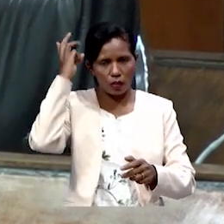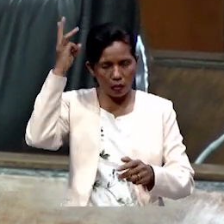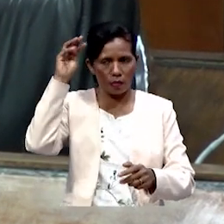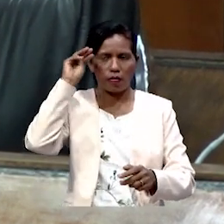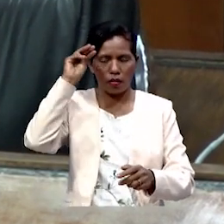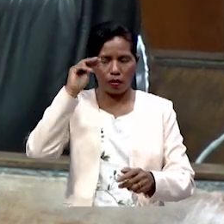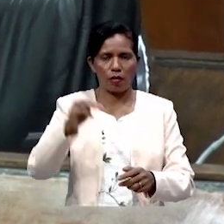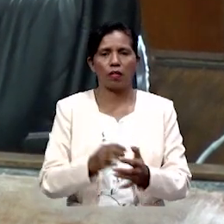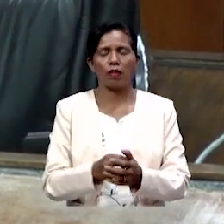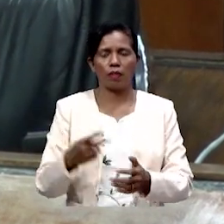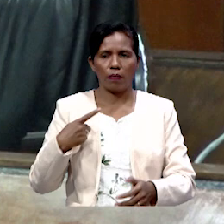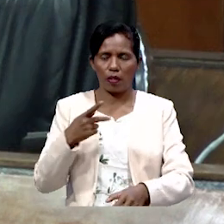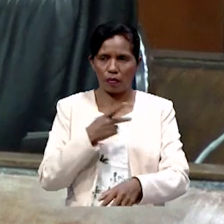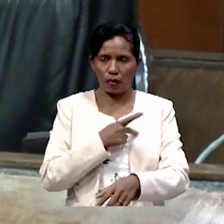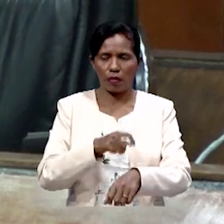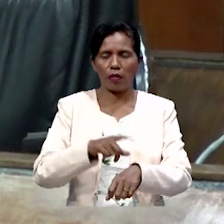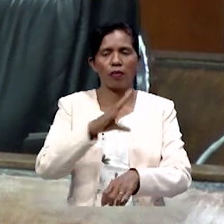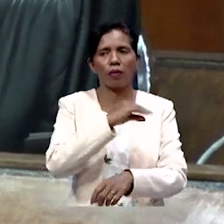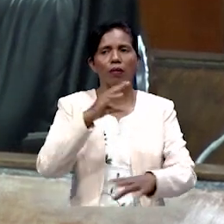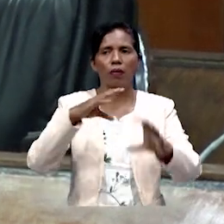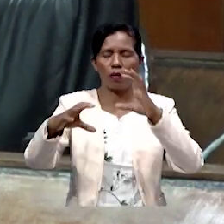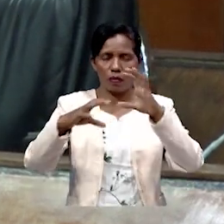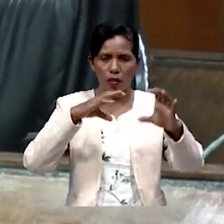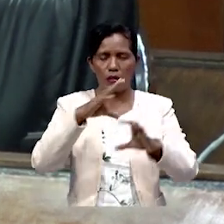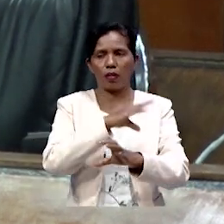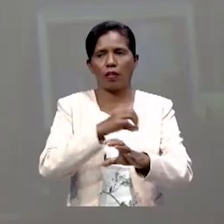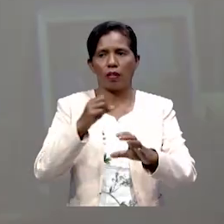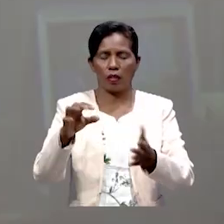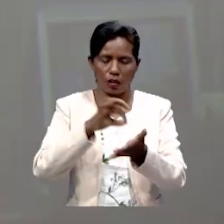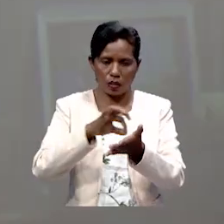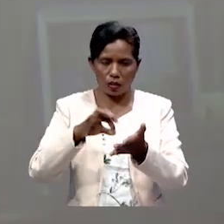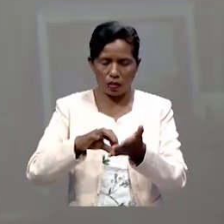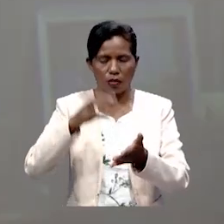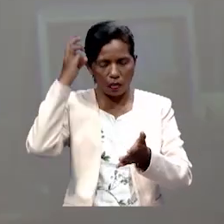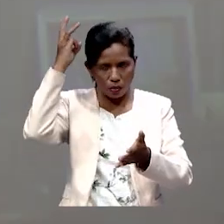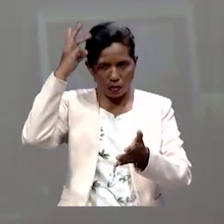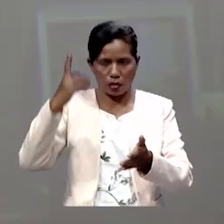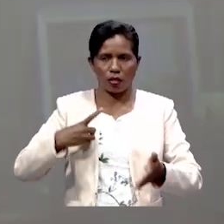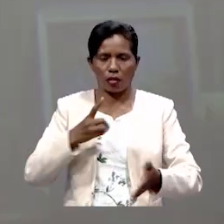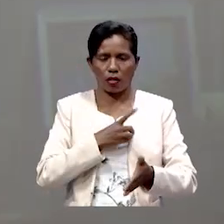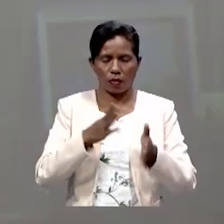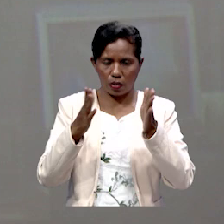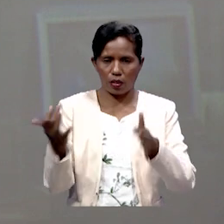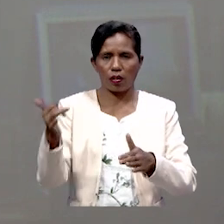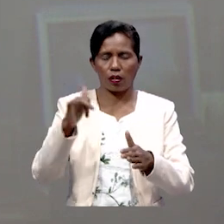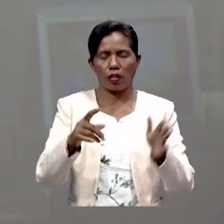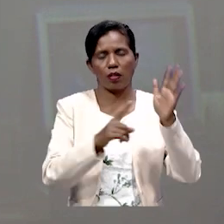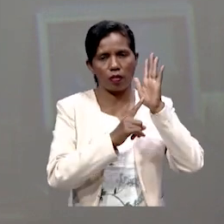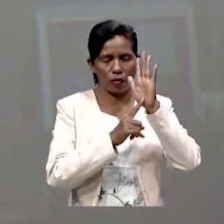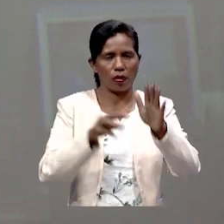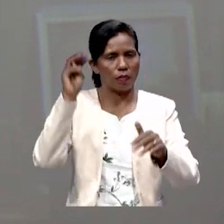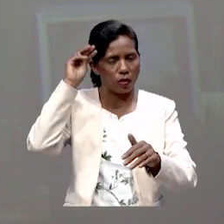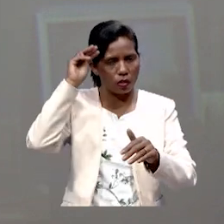ministro assunto parlamentares na comunicação social, resiste a rela preocupação deputado Sira, o de relata para o